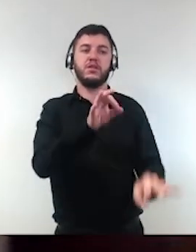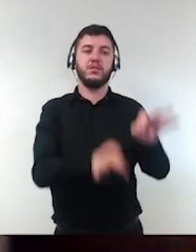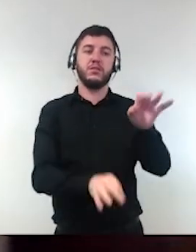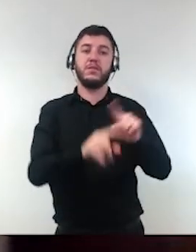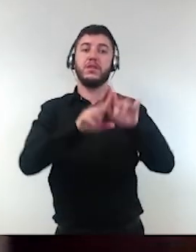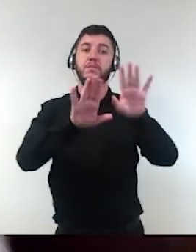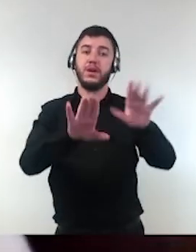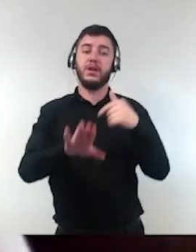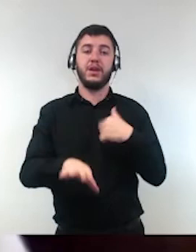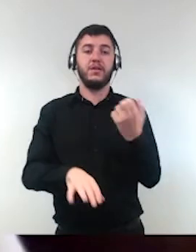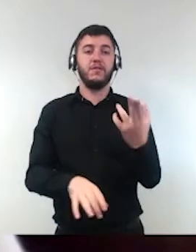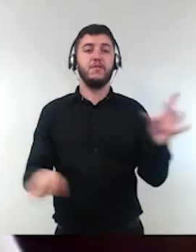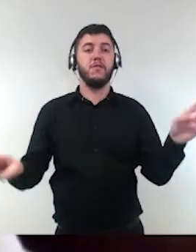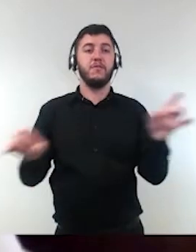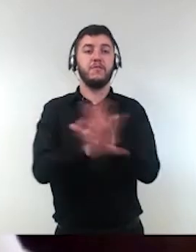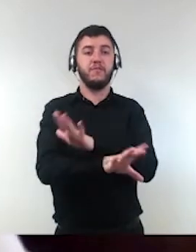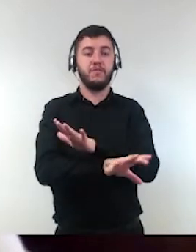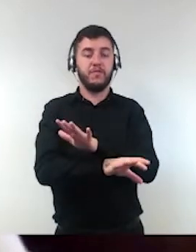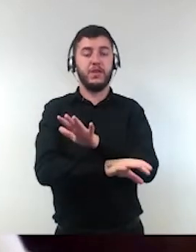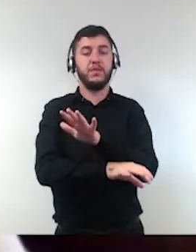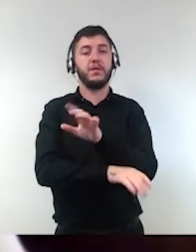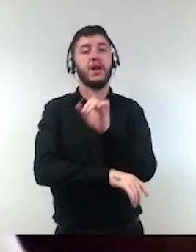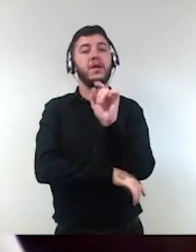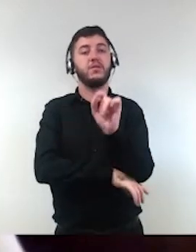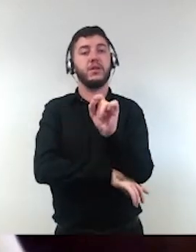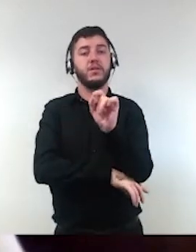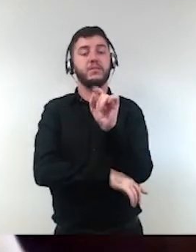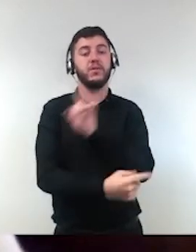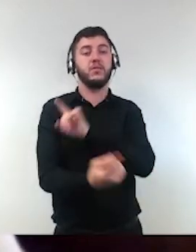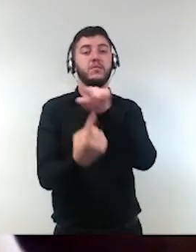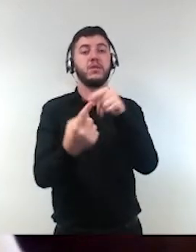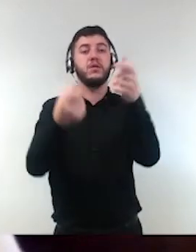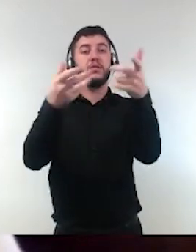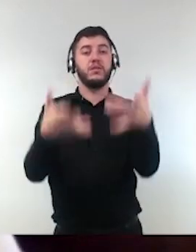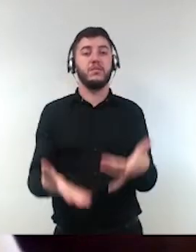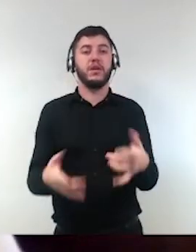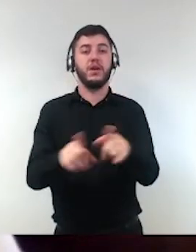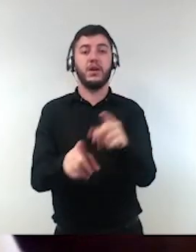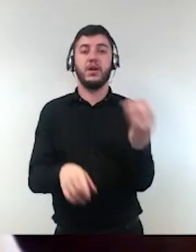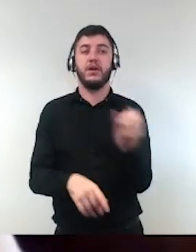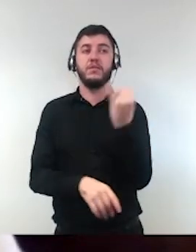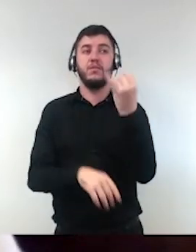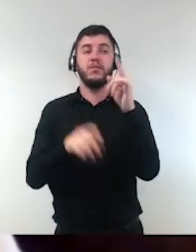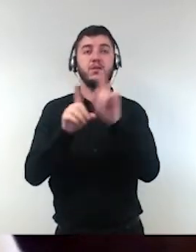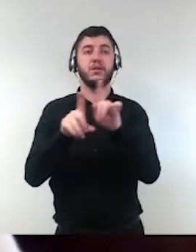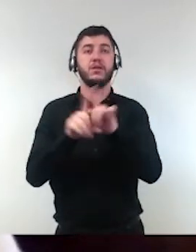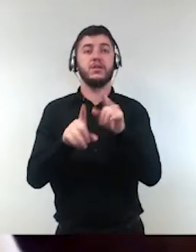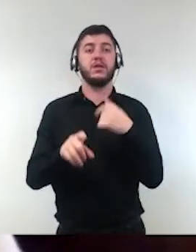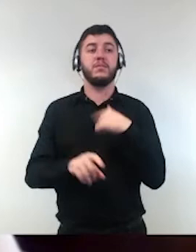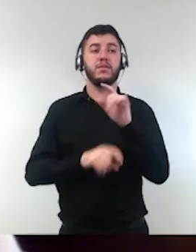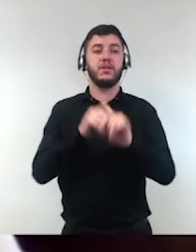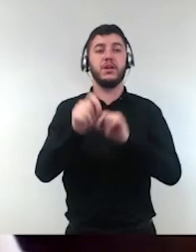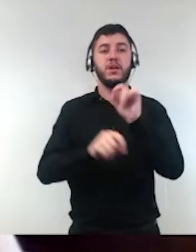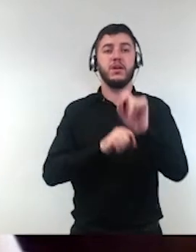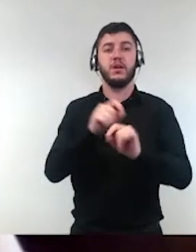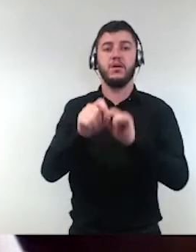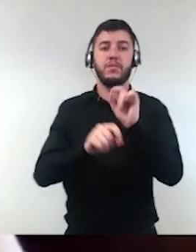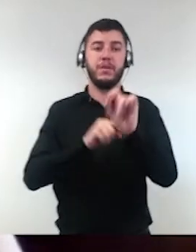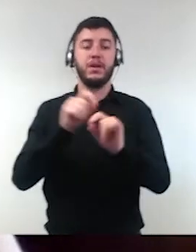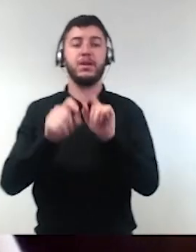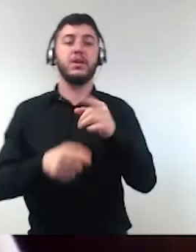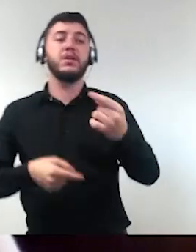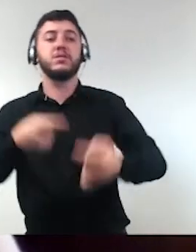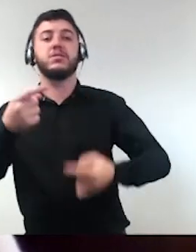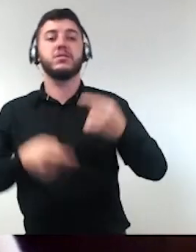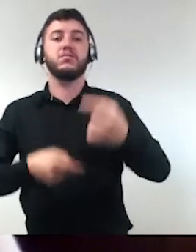termino, vou me encaminhando para o final, para ressaltar a importância, e também essa é uma discussão muito vibrante